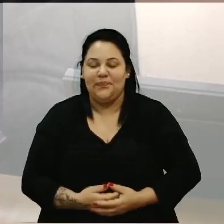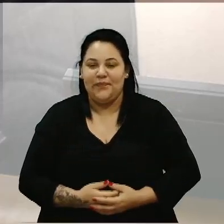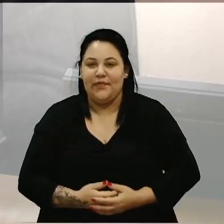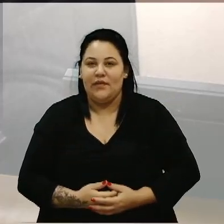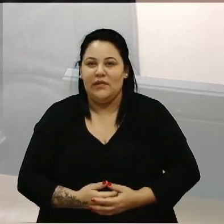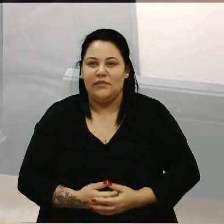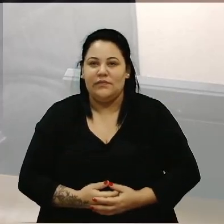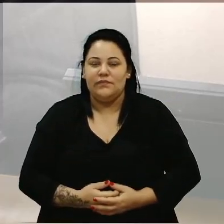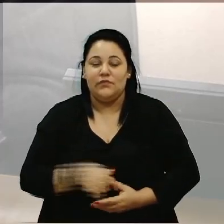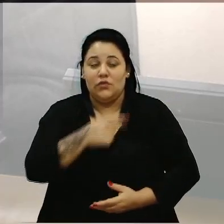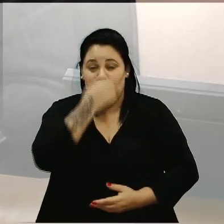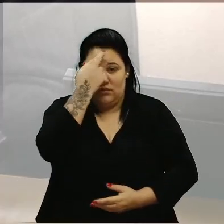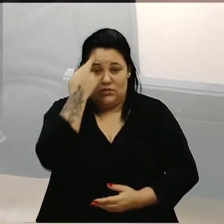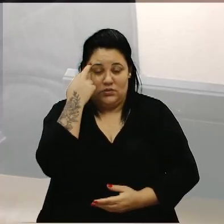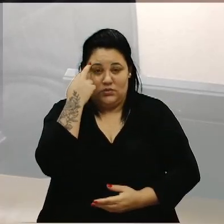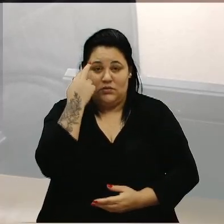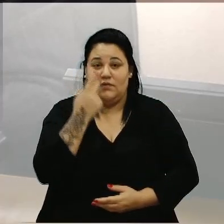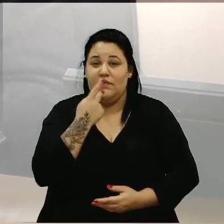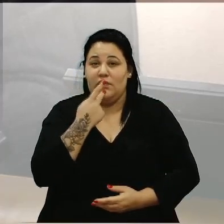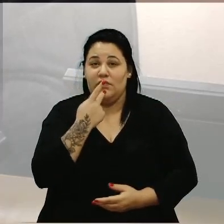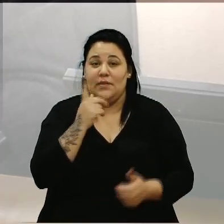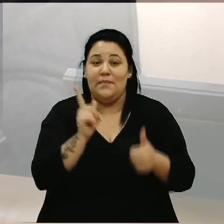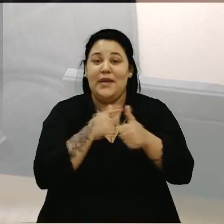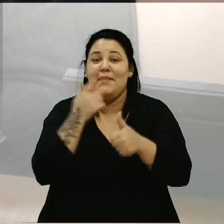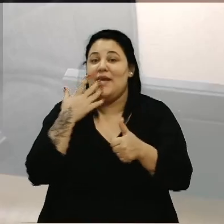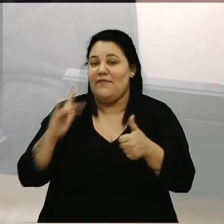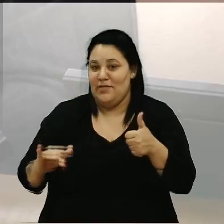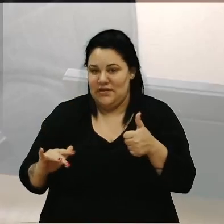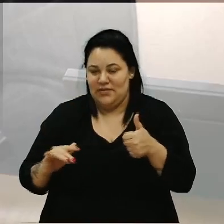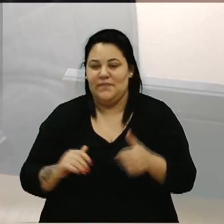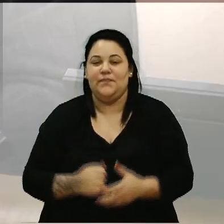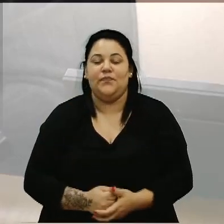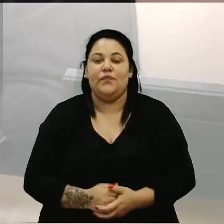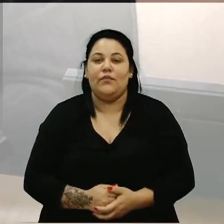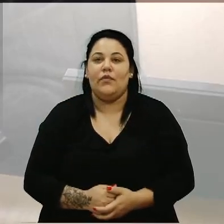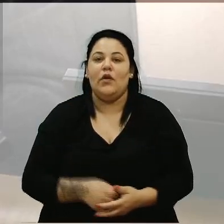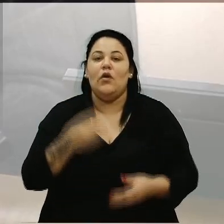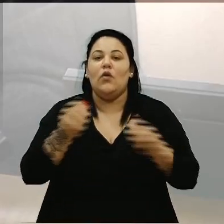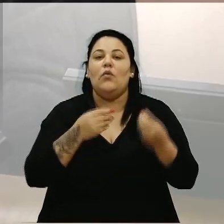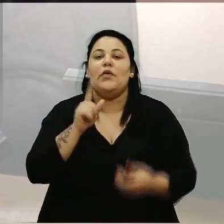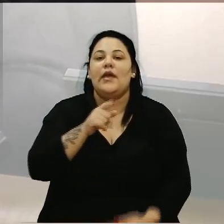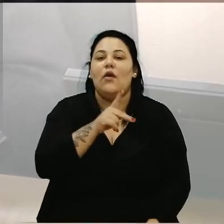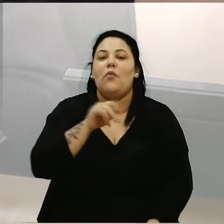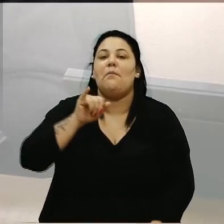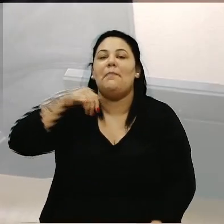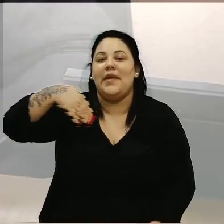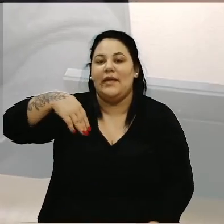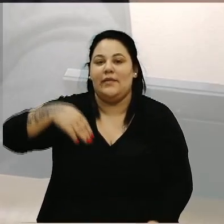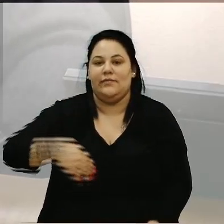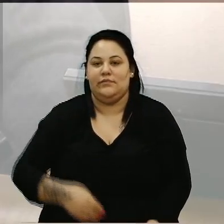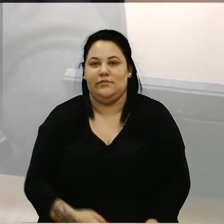tema do vereador Rafael da primeira infância. Como é que anda o PIN?